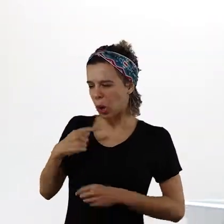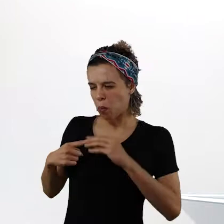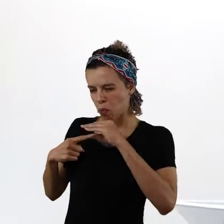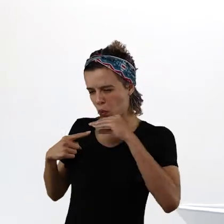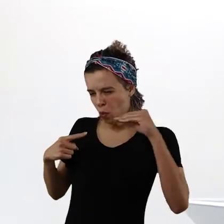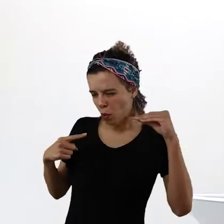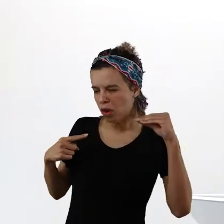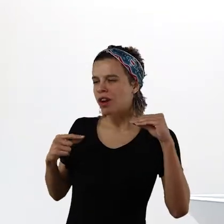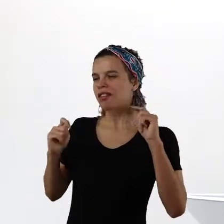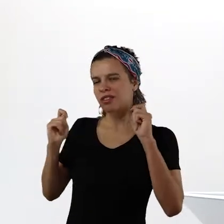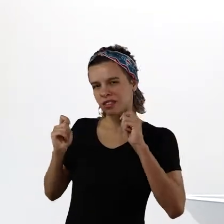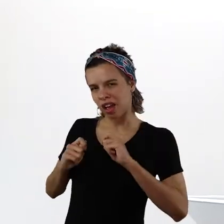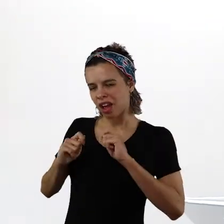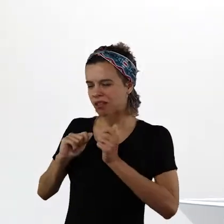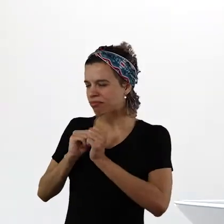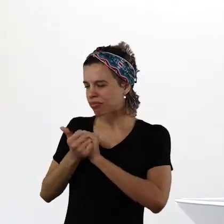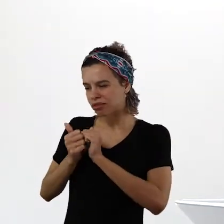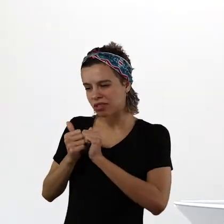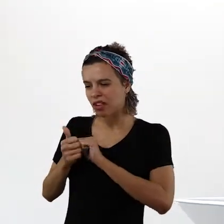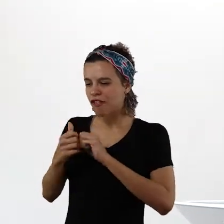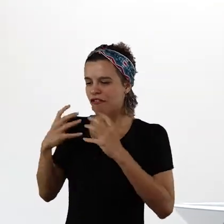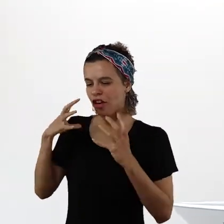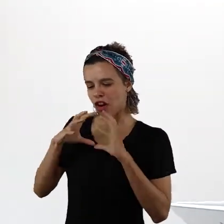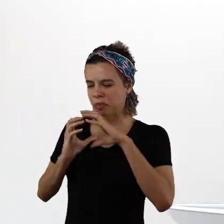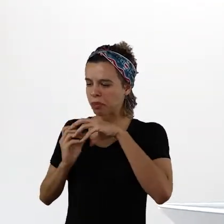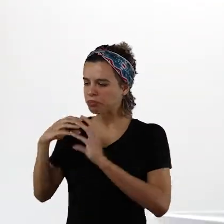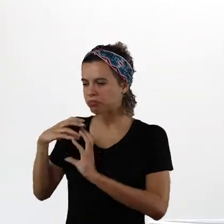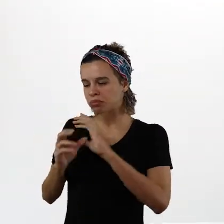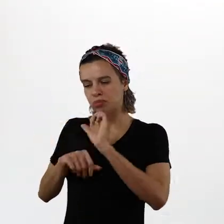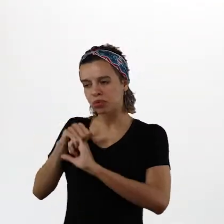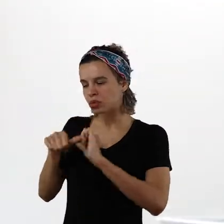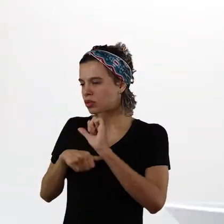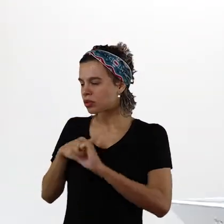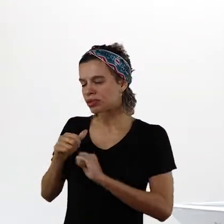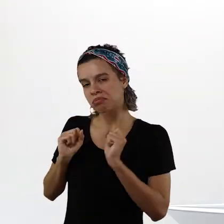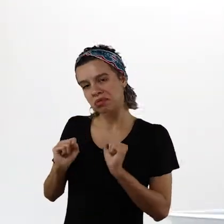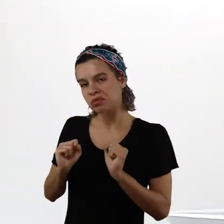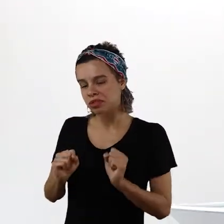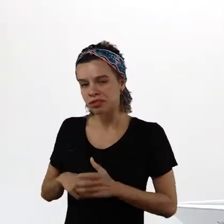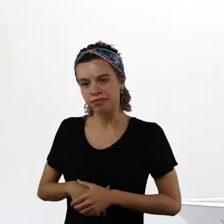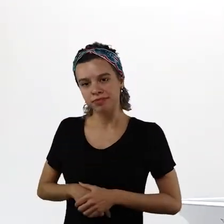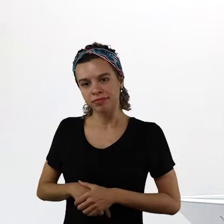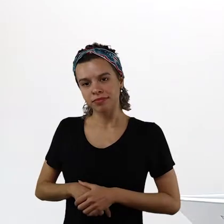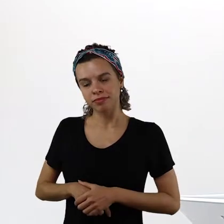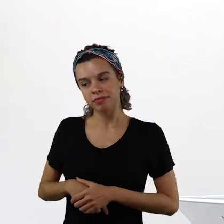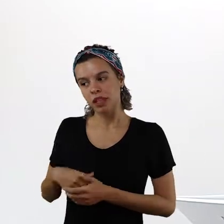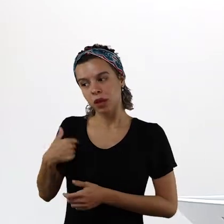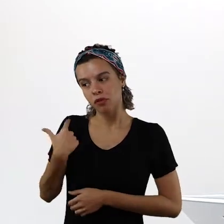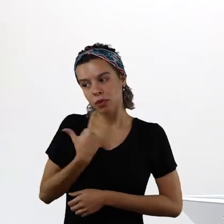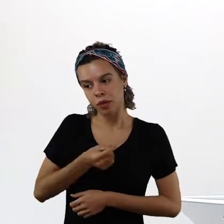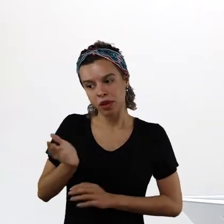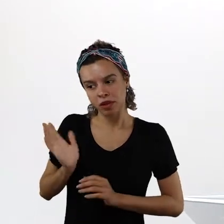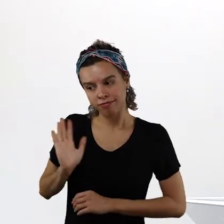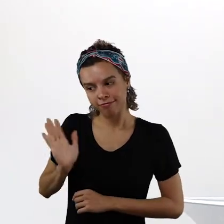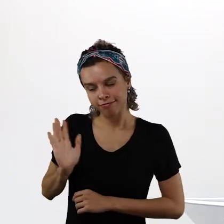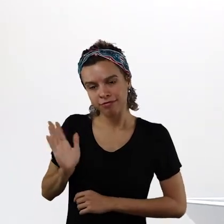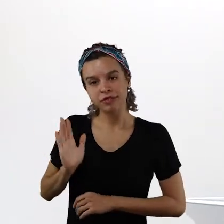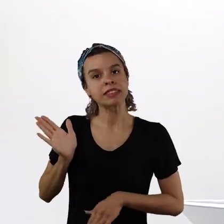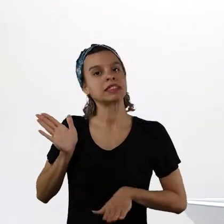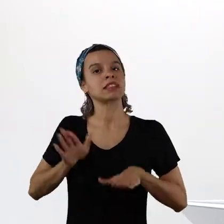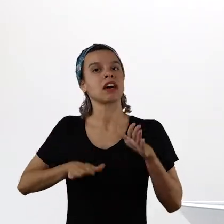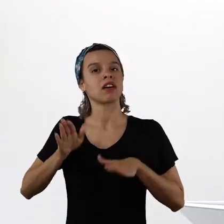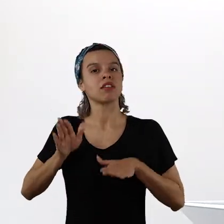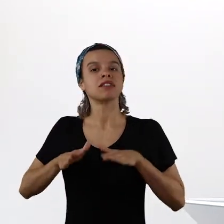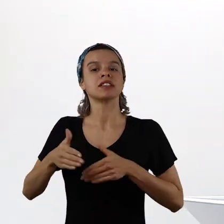Pontas se desgastam, disse o grande O, e formas mudam. Em todo caso, tenho que dizer